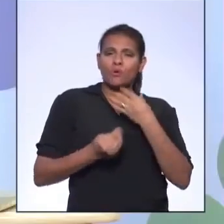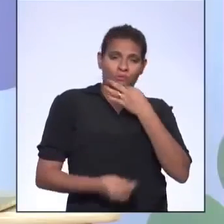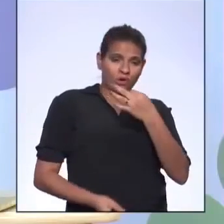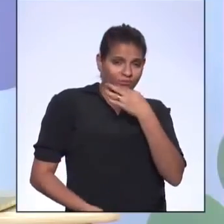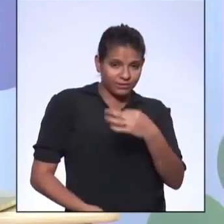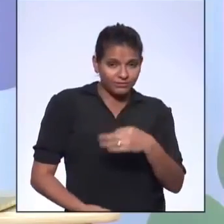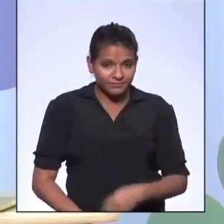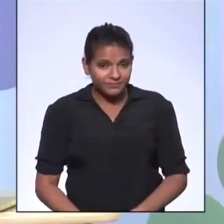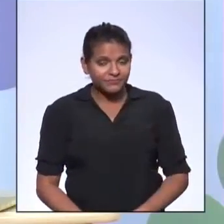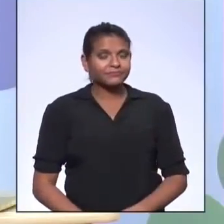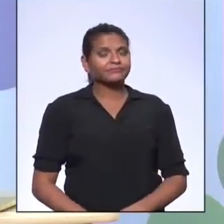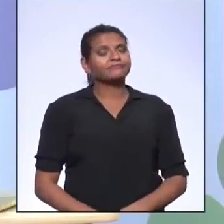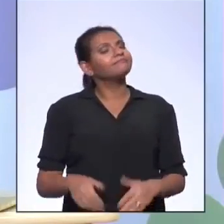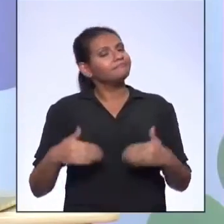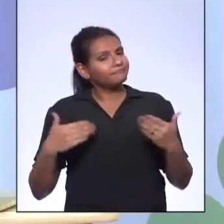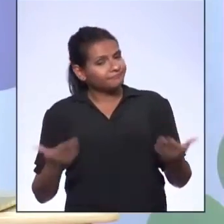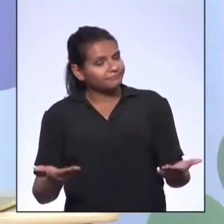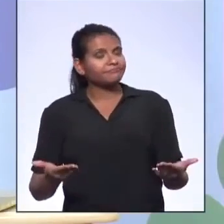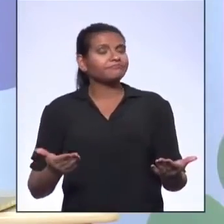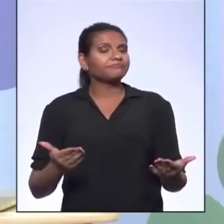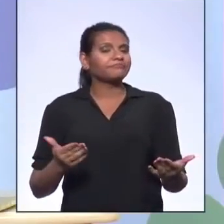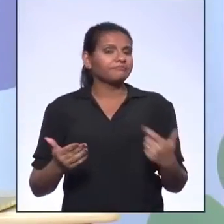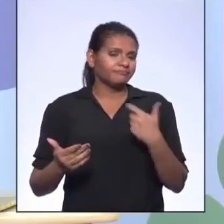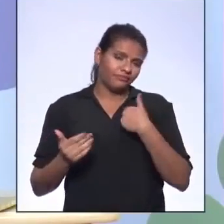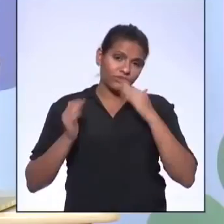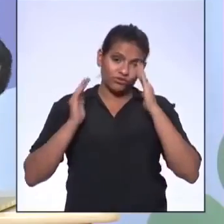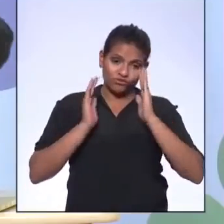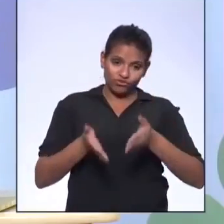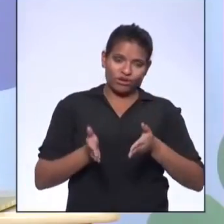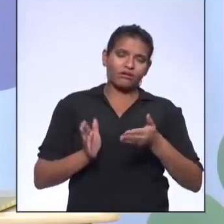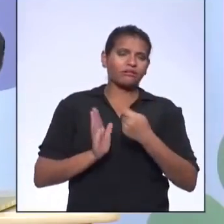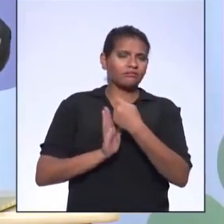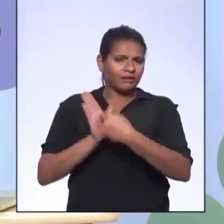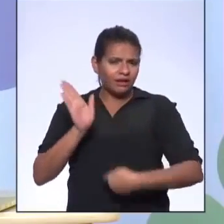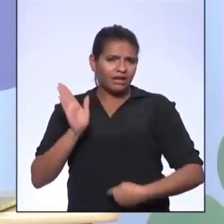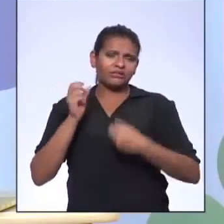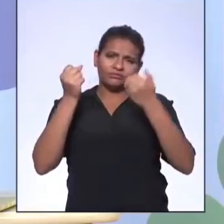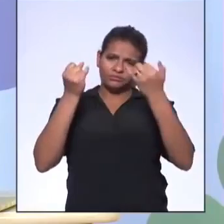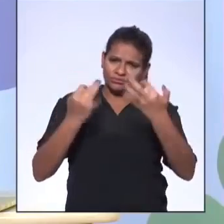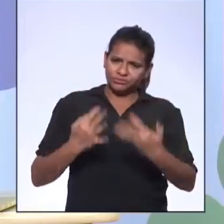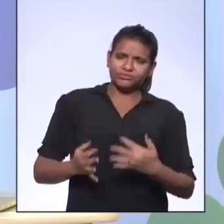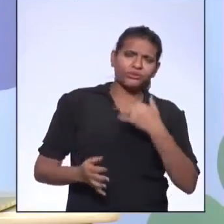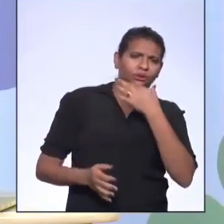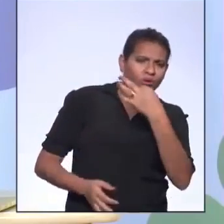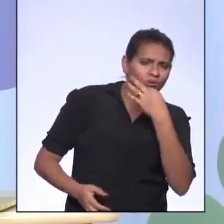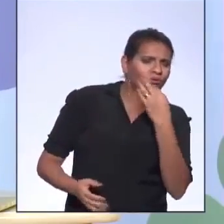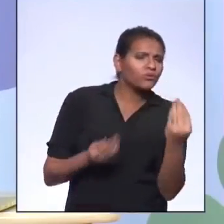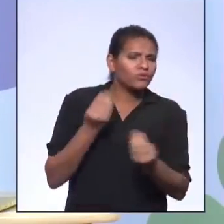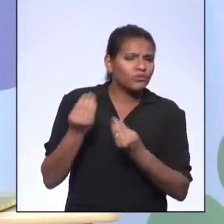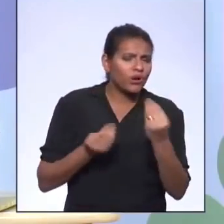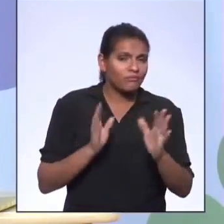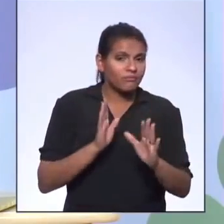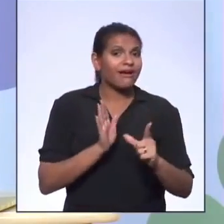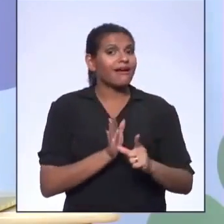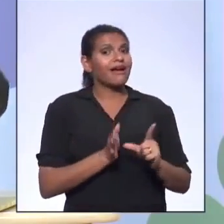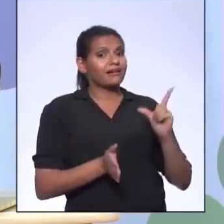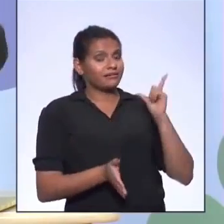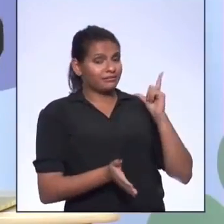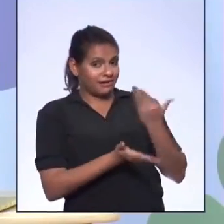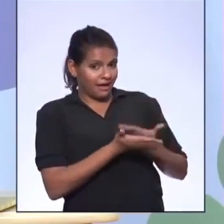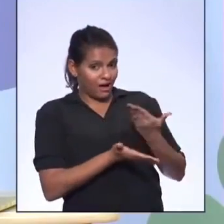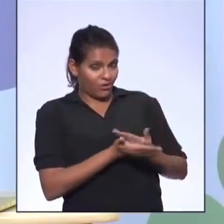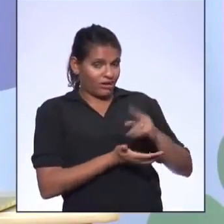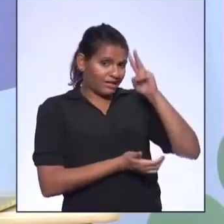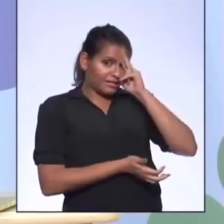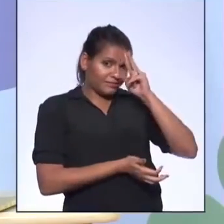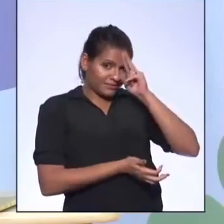Então, antes da gente falar exatamente do projeto de texto, argumentação e tipos de argumento, vamos retomar as outras aulas. Então,